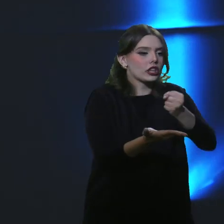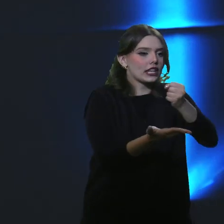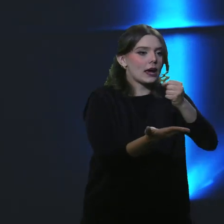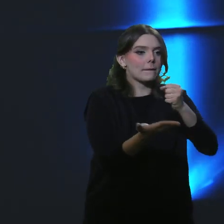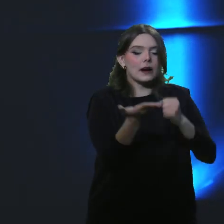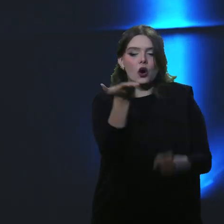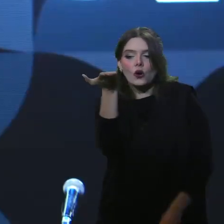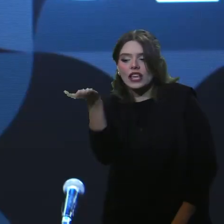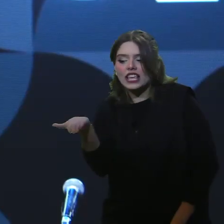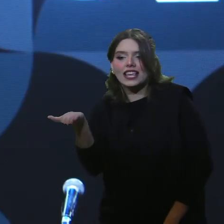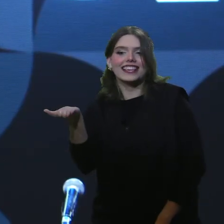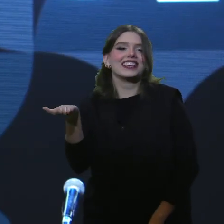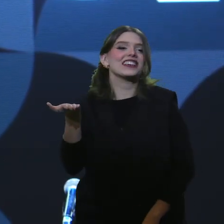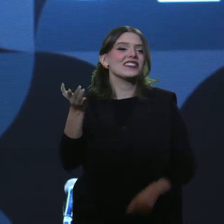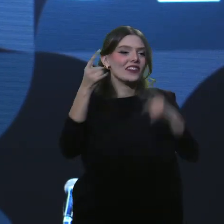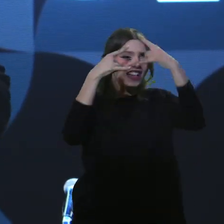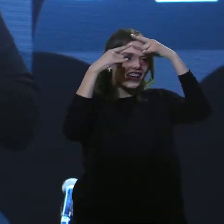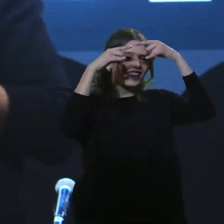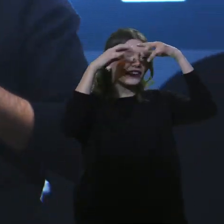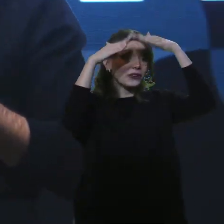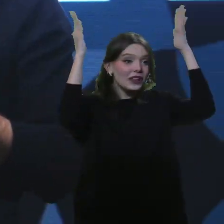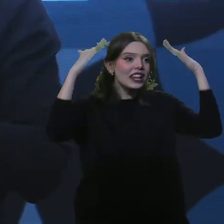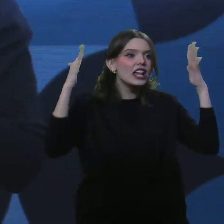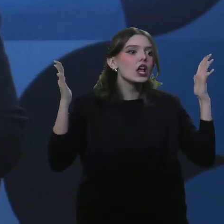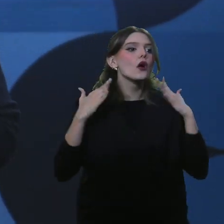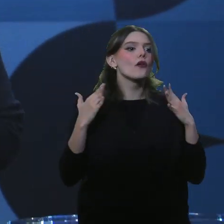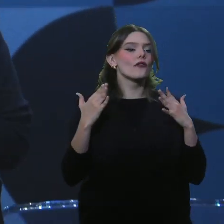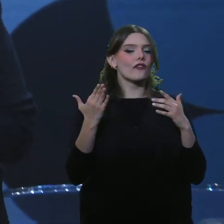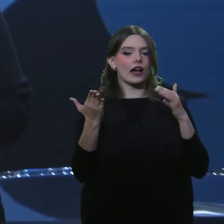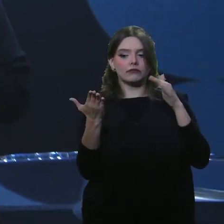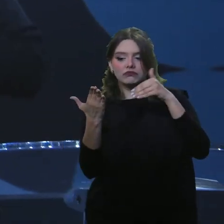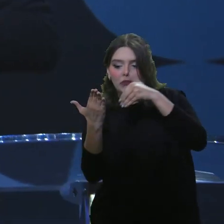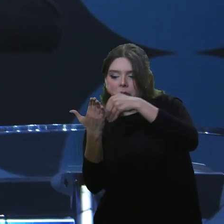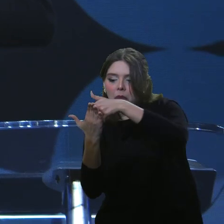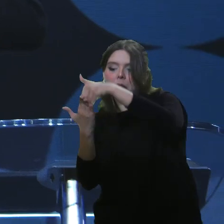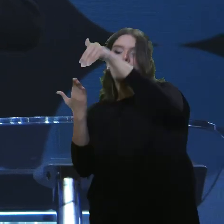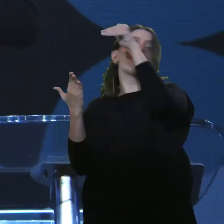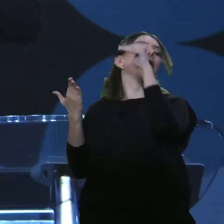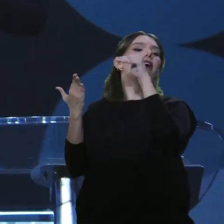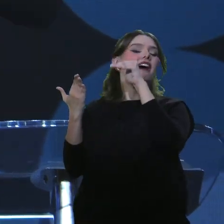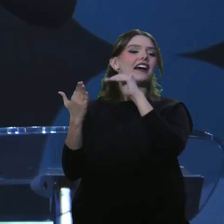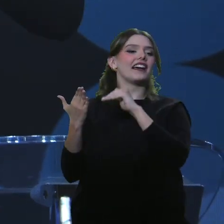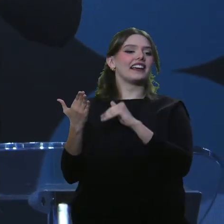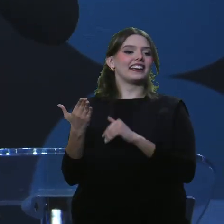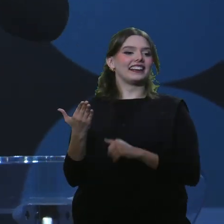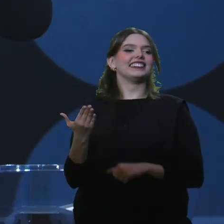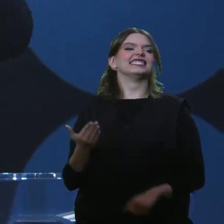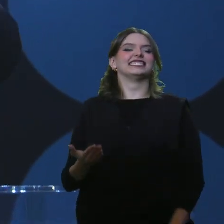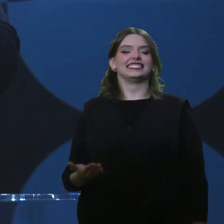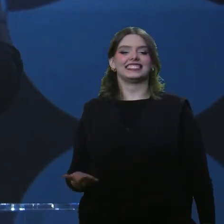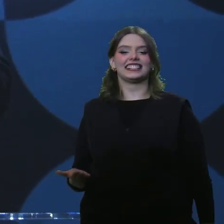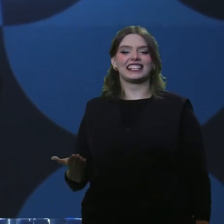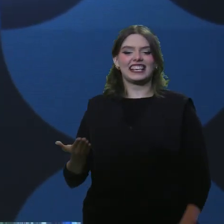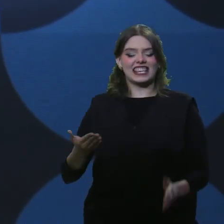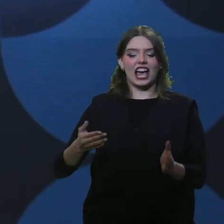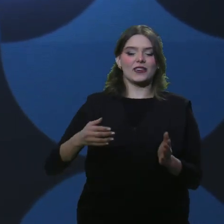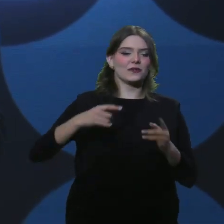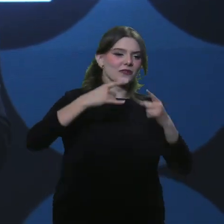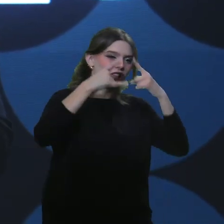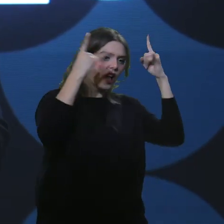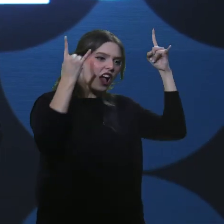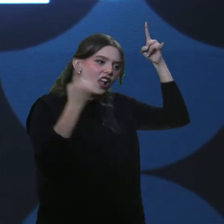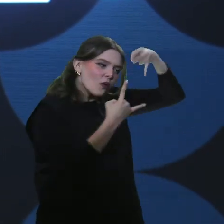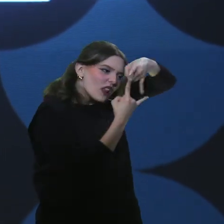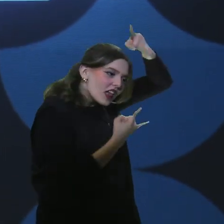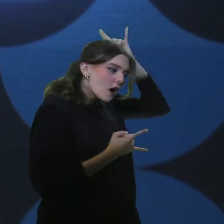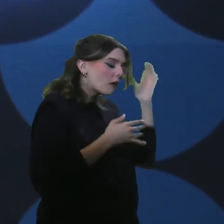mão. Lá fui eu, botei a mão, comecei a despejar leite, uma lixa vem passando assim.